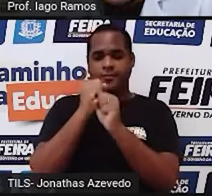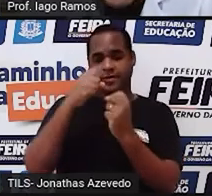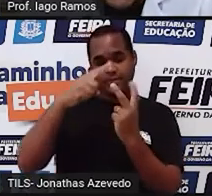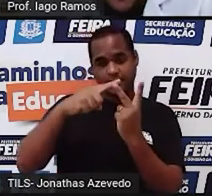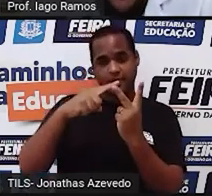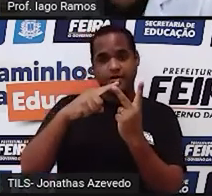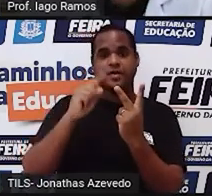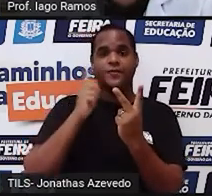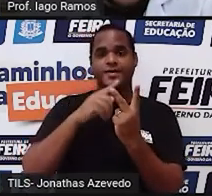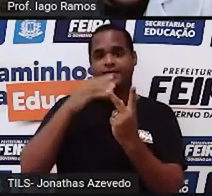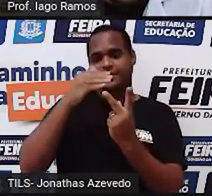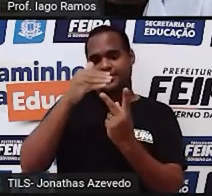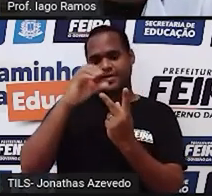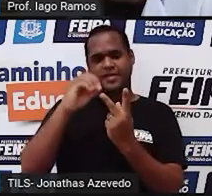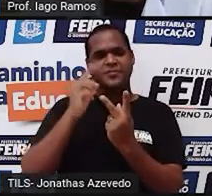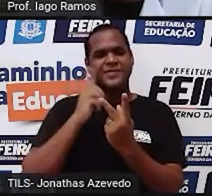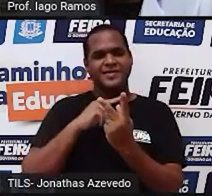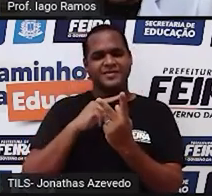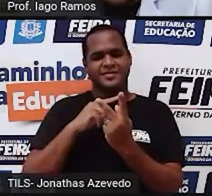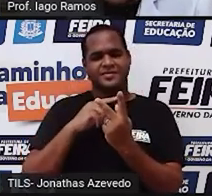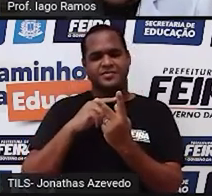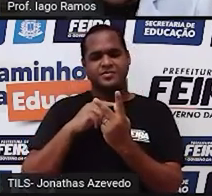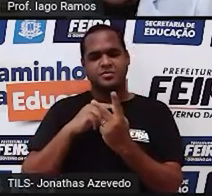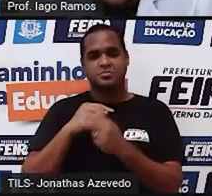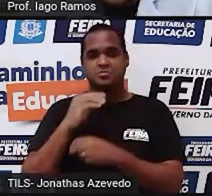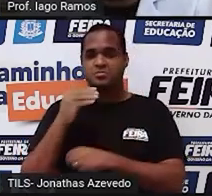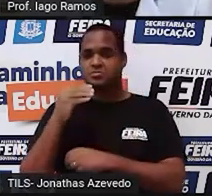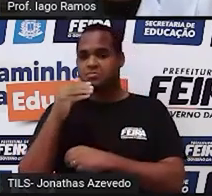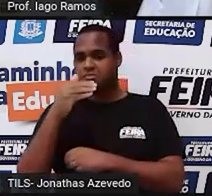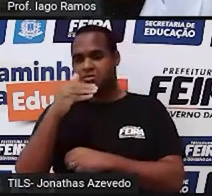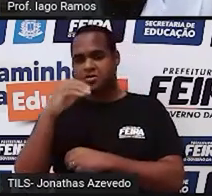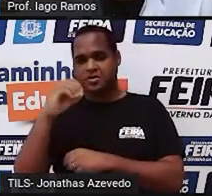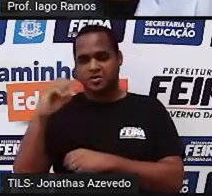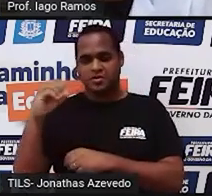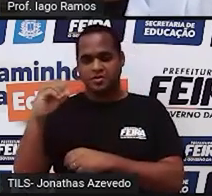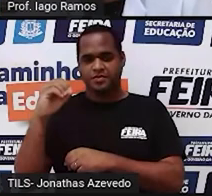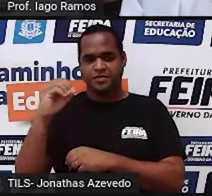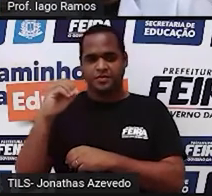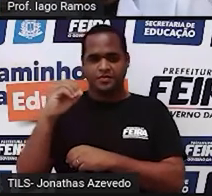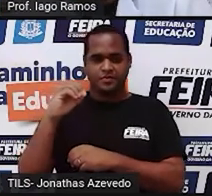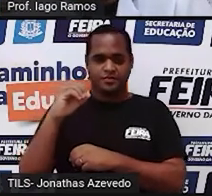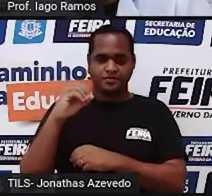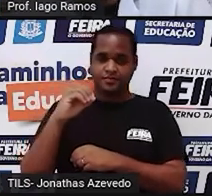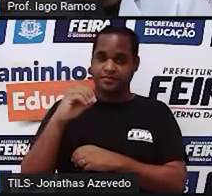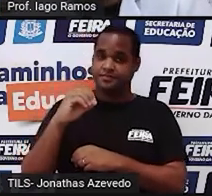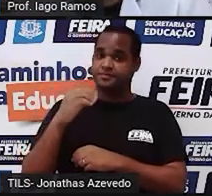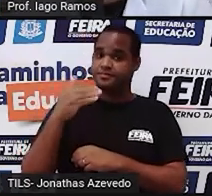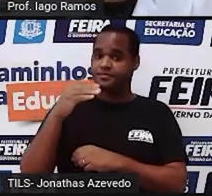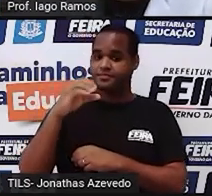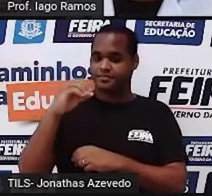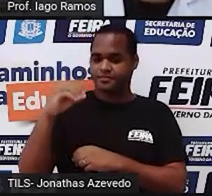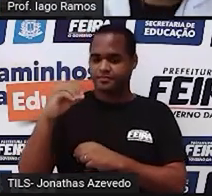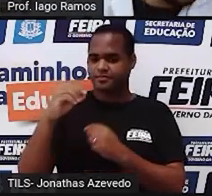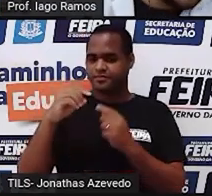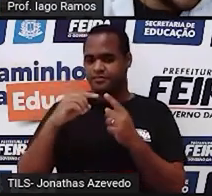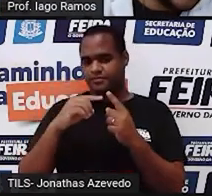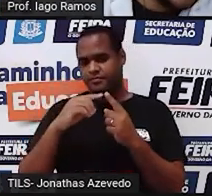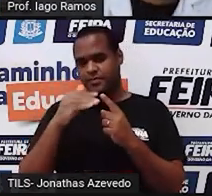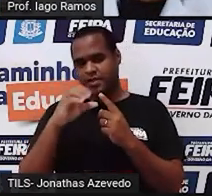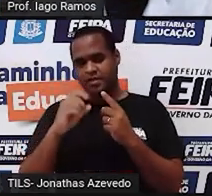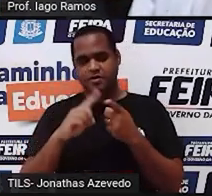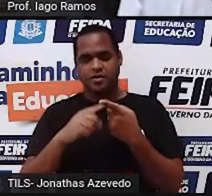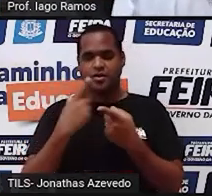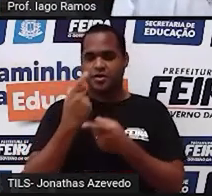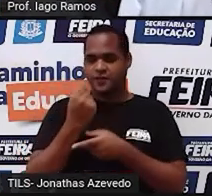da 10 Esse é o sem a raiz quadrada de senha 10 Esse é o